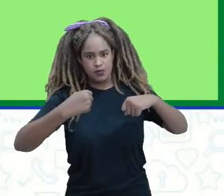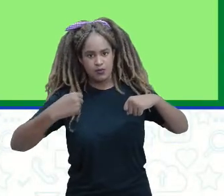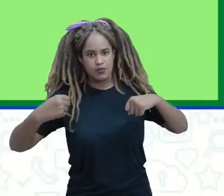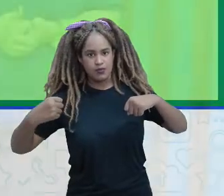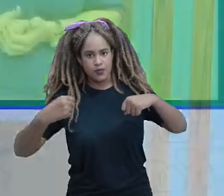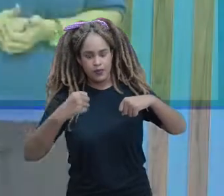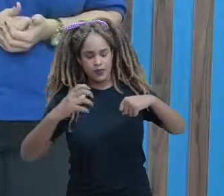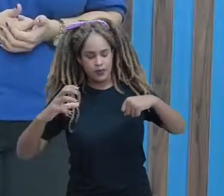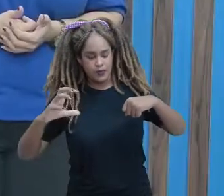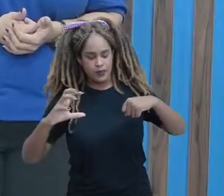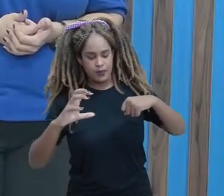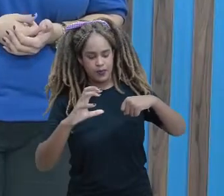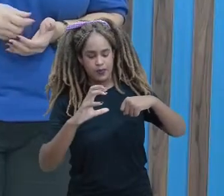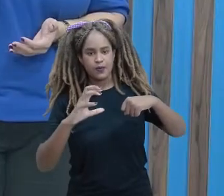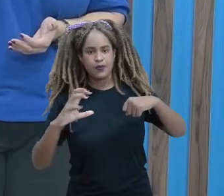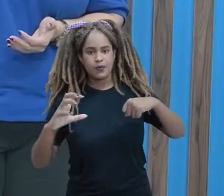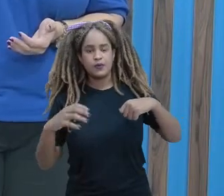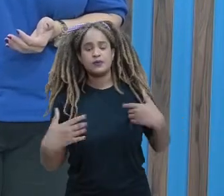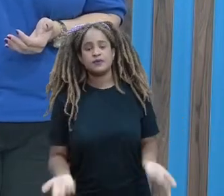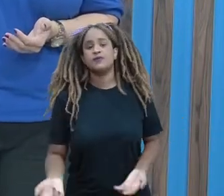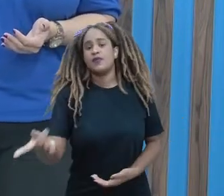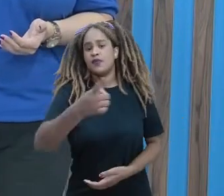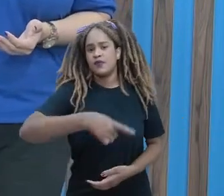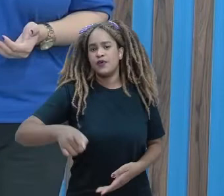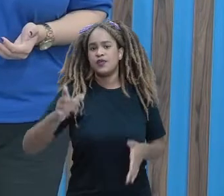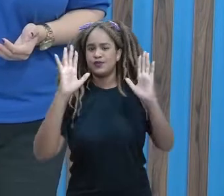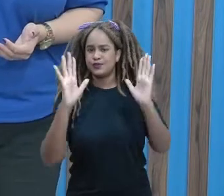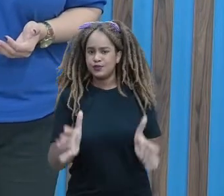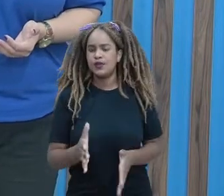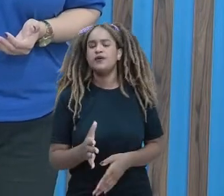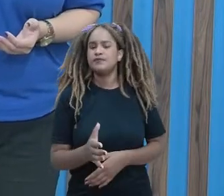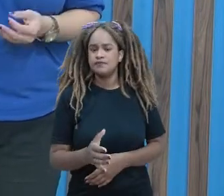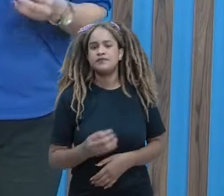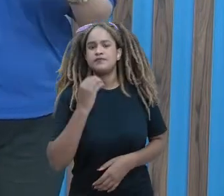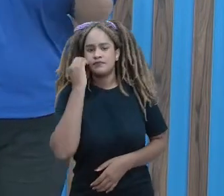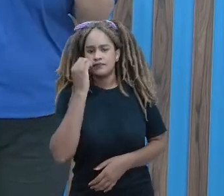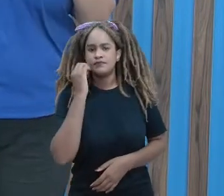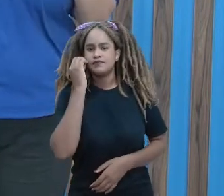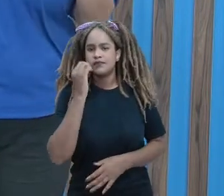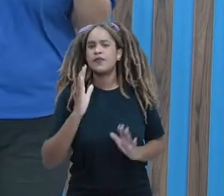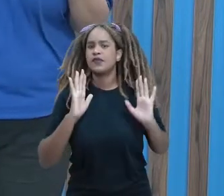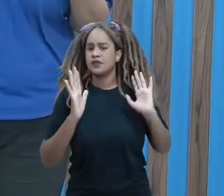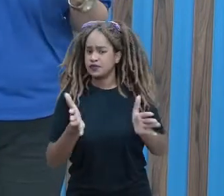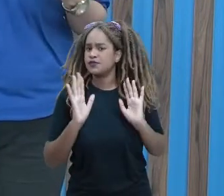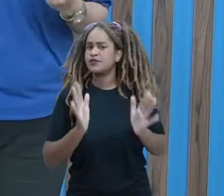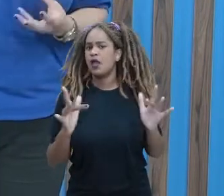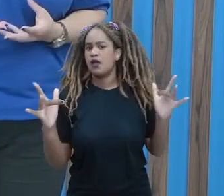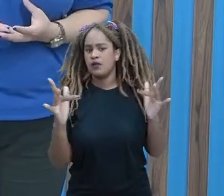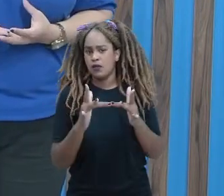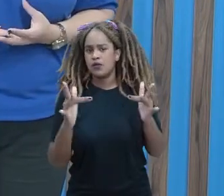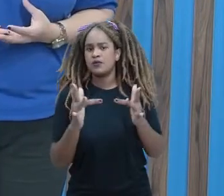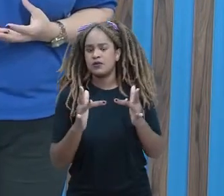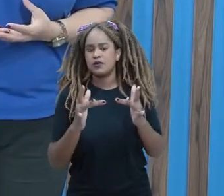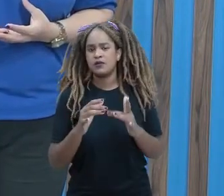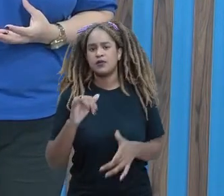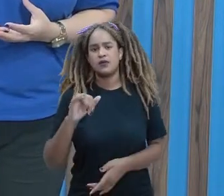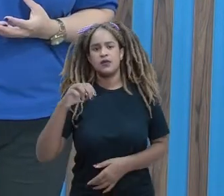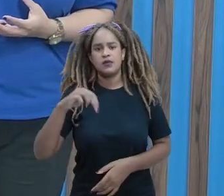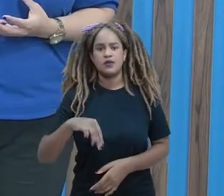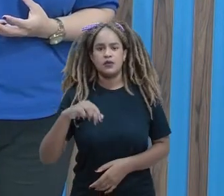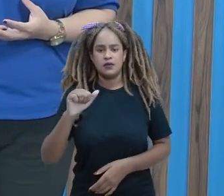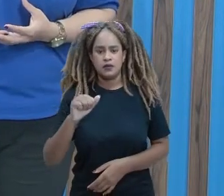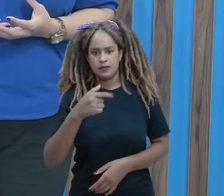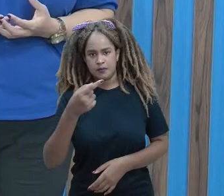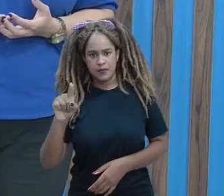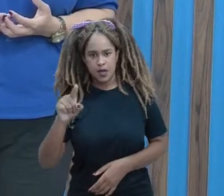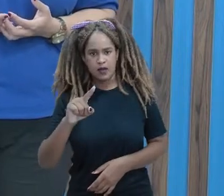vocês com certeza, já devem ter, em algum momento, ter tido esse contato aí com o imã, não é